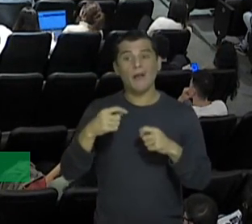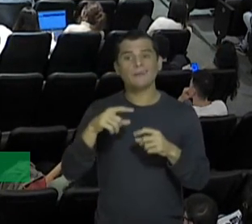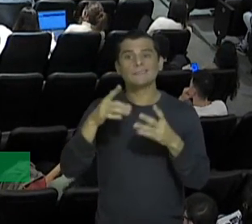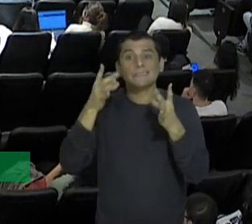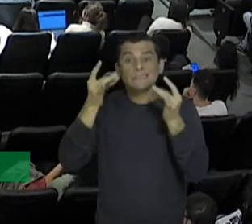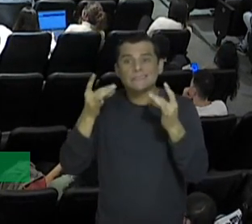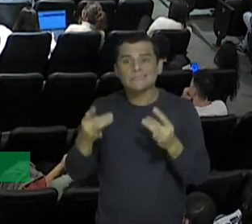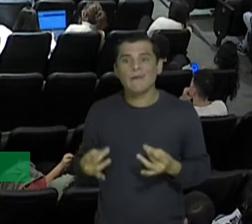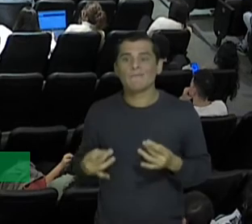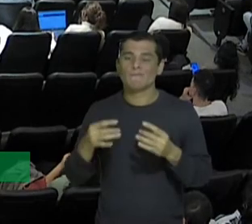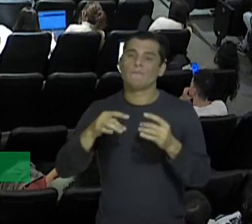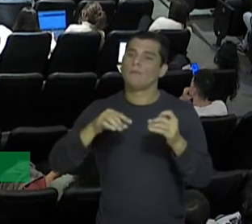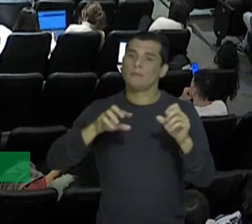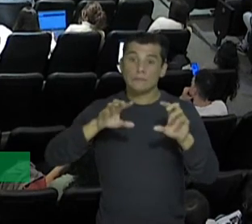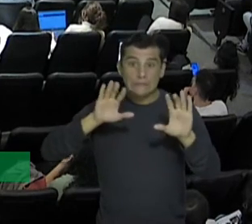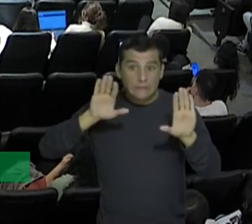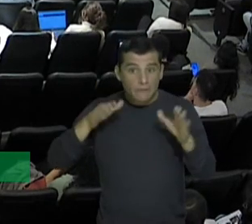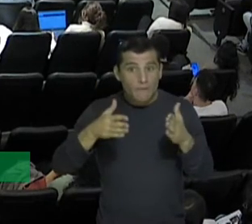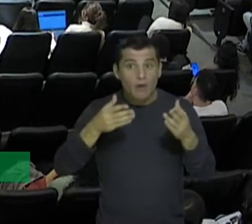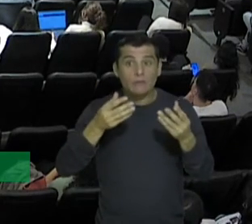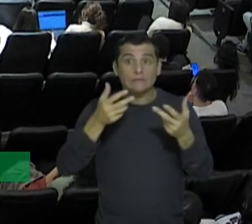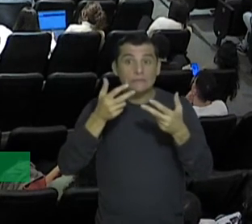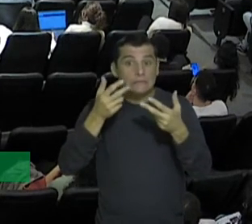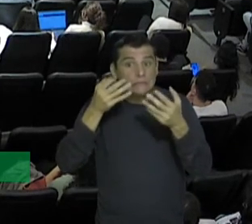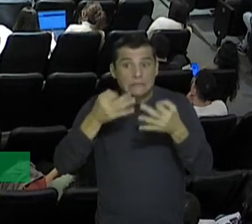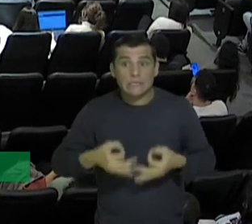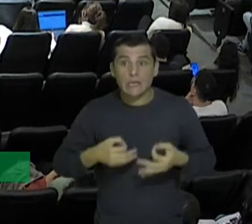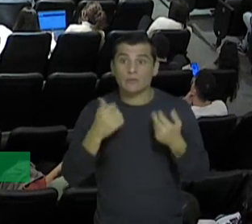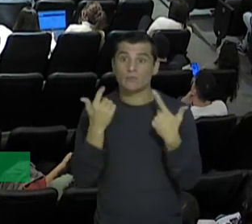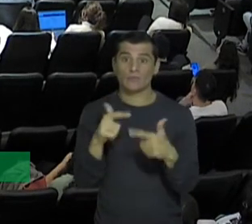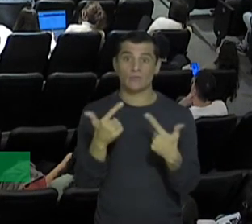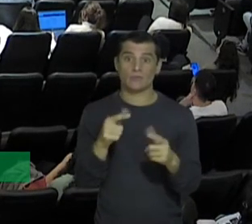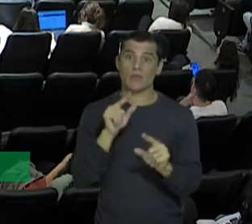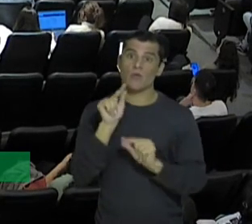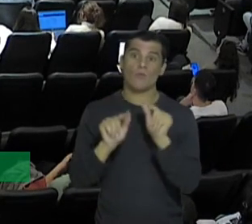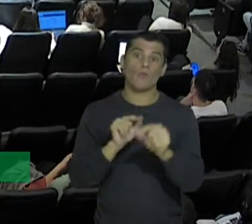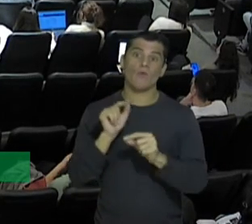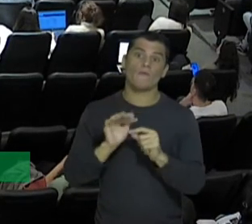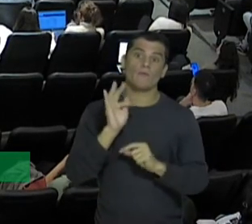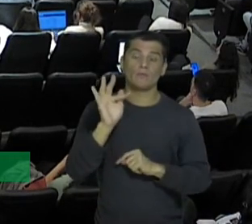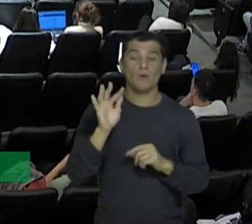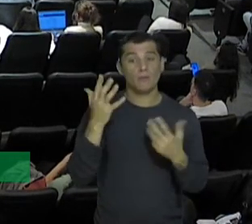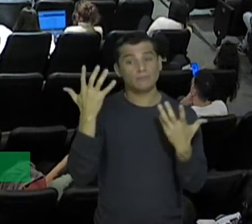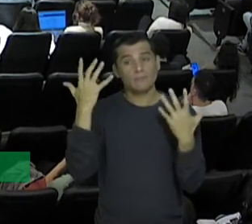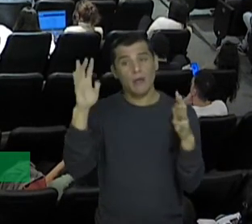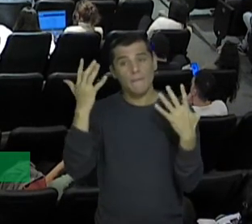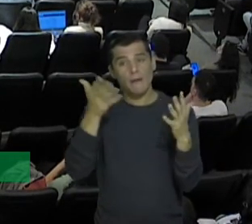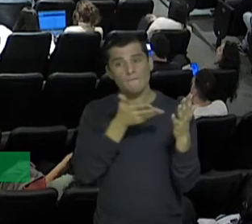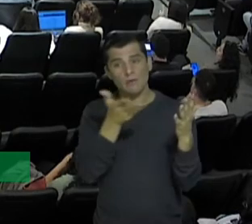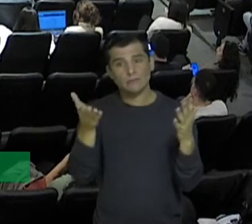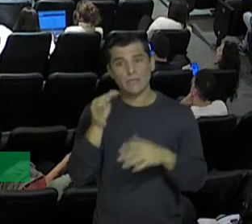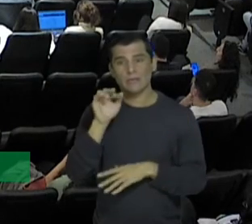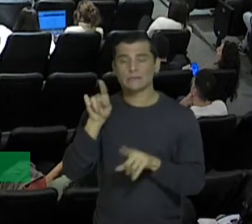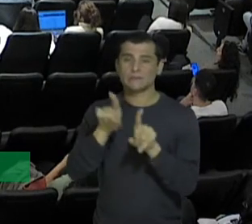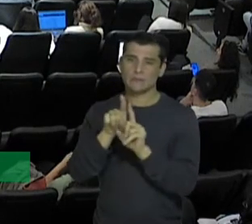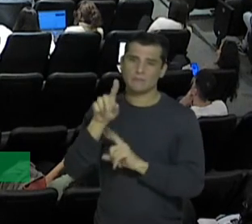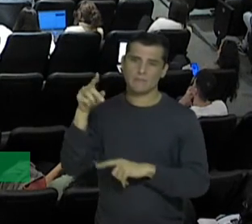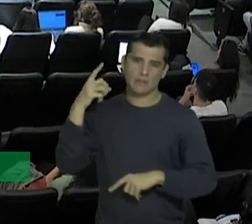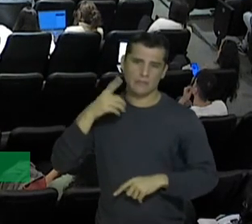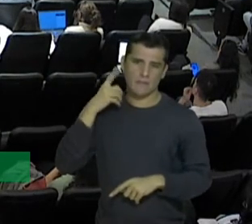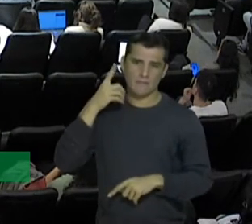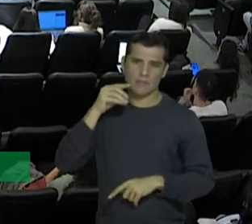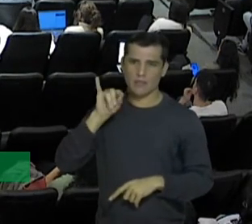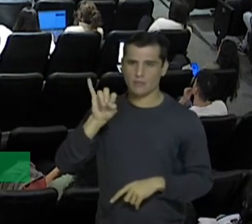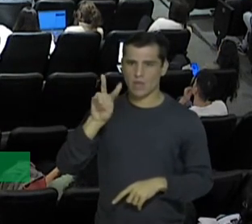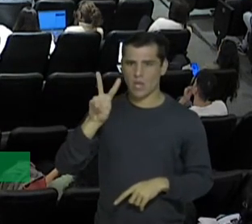do Norte que quer chegar então só queria parabenizar vocês parabenizar ao Deputado Ivan por ter traido esse tema que é extremamente